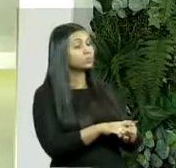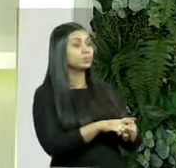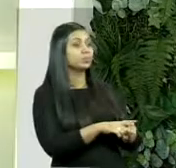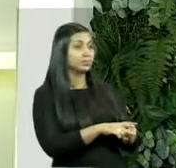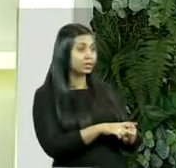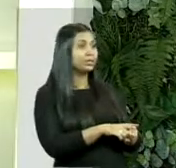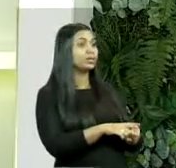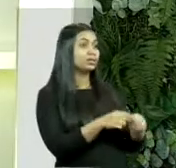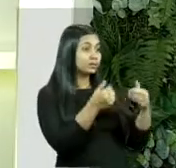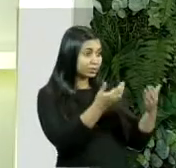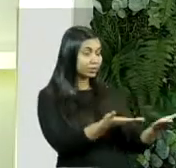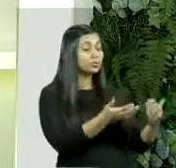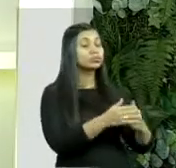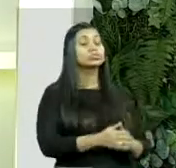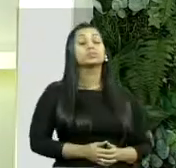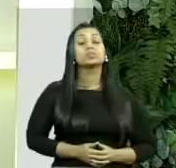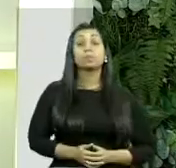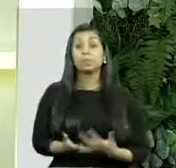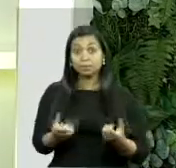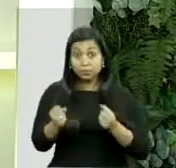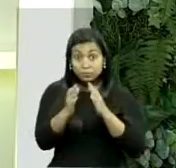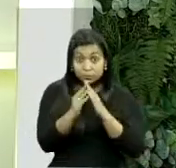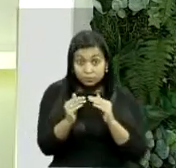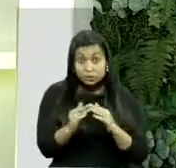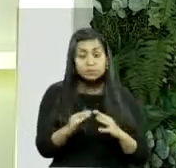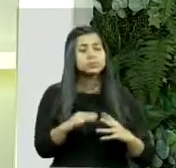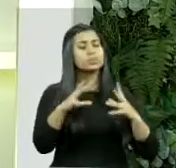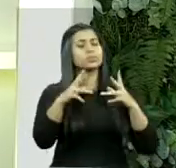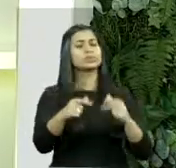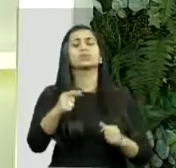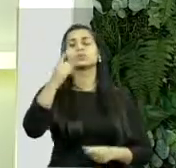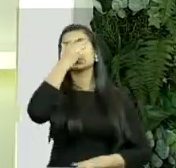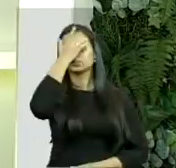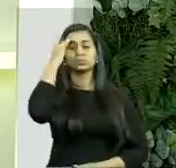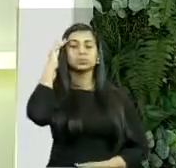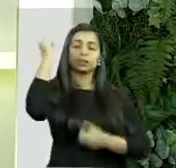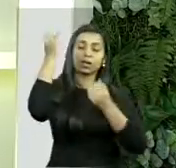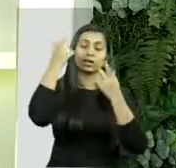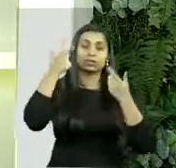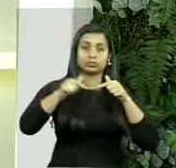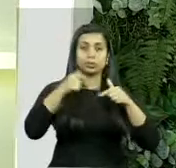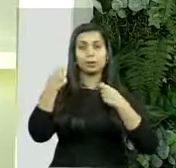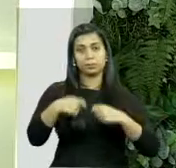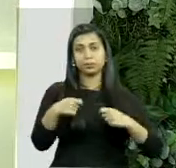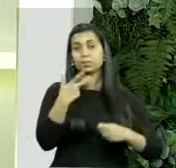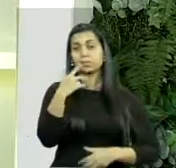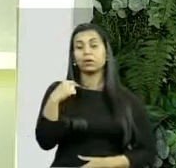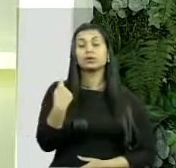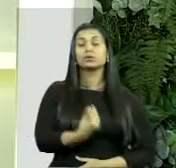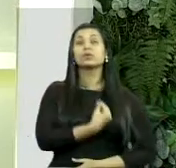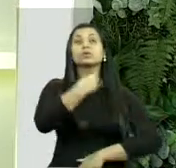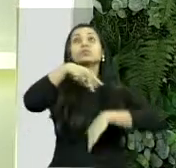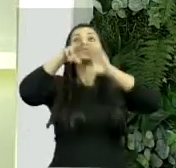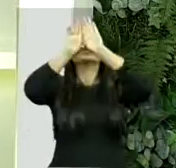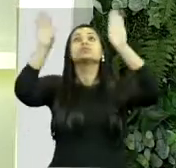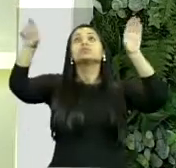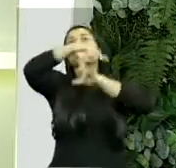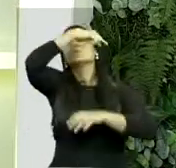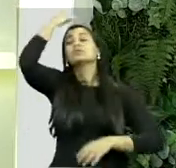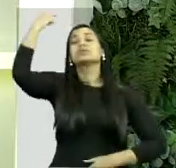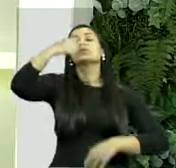pessoal está agradecendo. E agora vamos clamar também por todos os que precisam da graça de um emprego. Pai nosso que estais nos